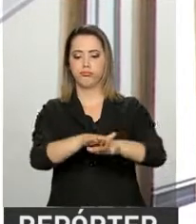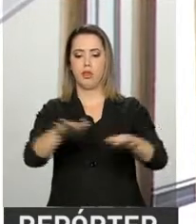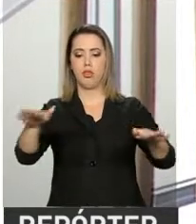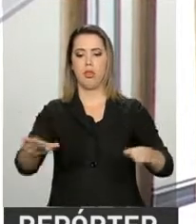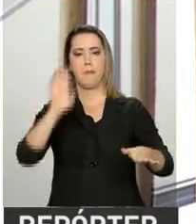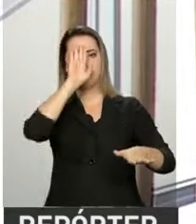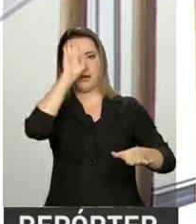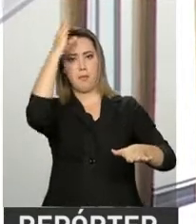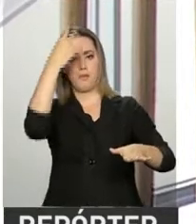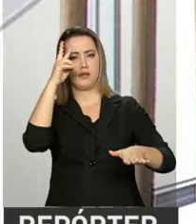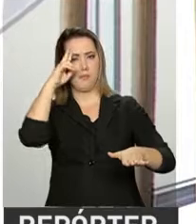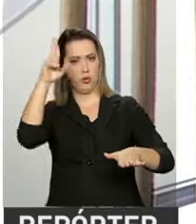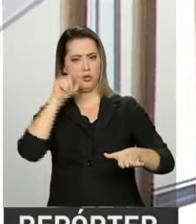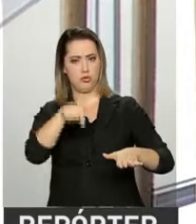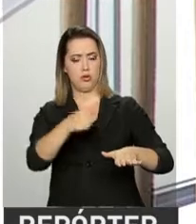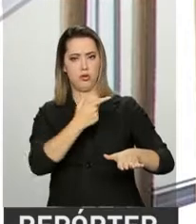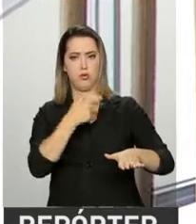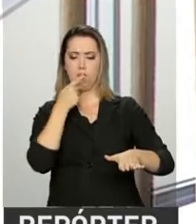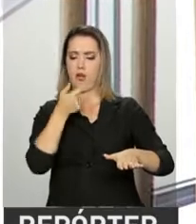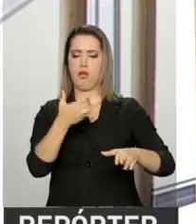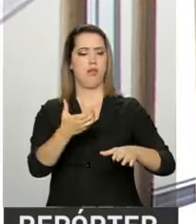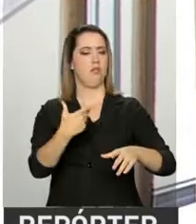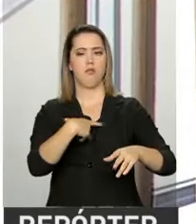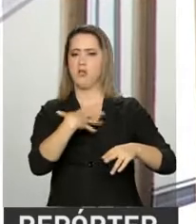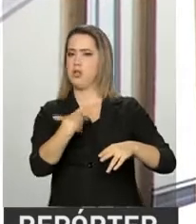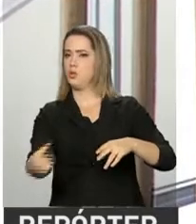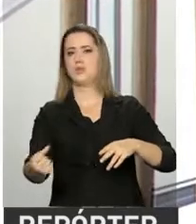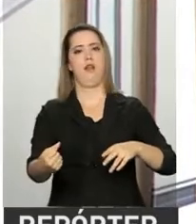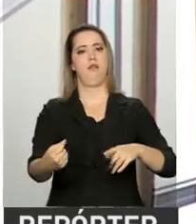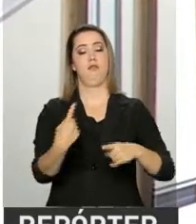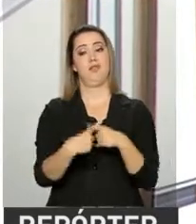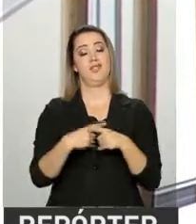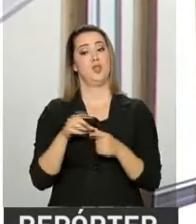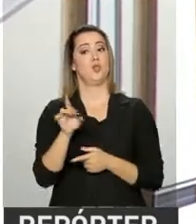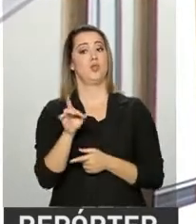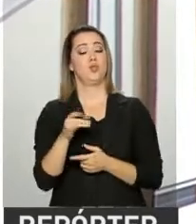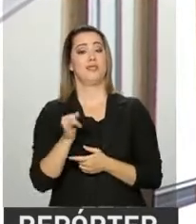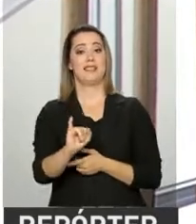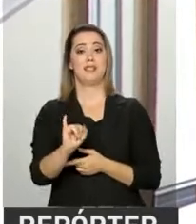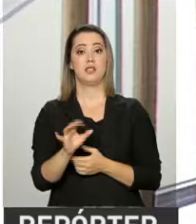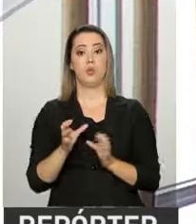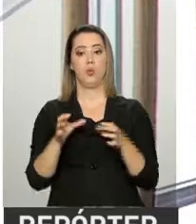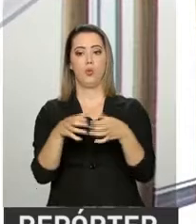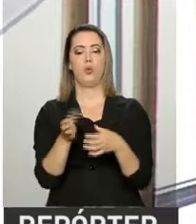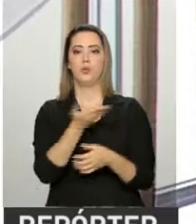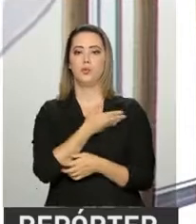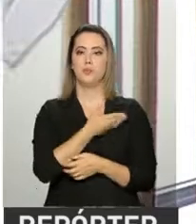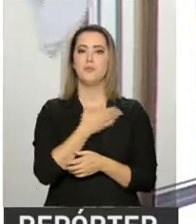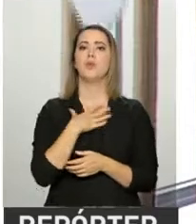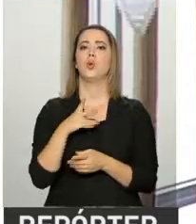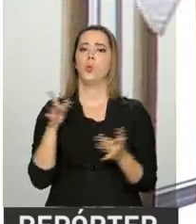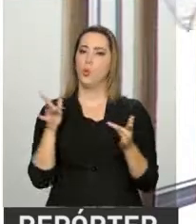seguir para seus assentos no plenário. Elas dizem que só vão fazer isso caso a base aliada do governo no Senado acate pelo